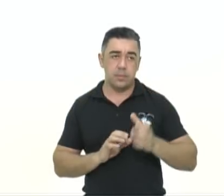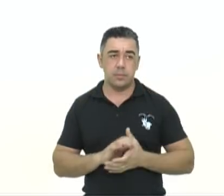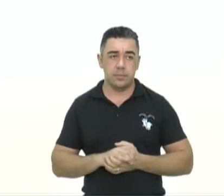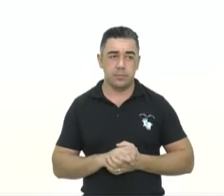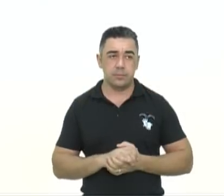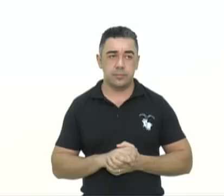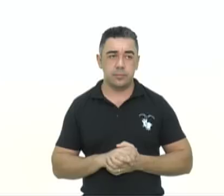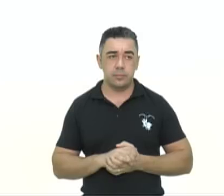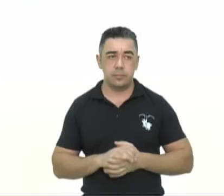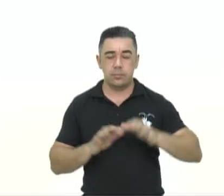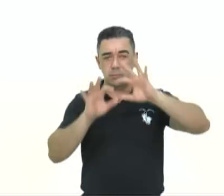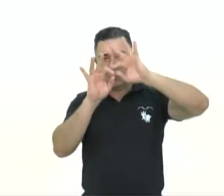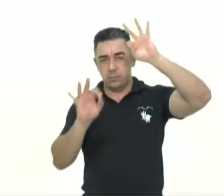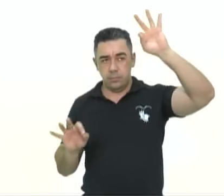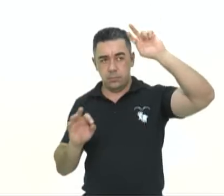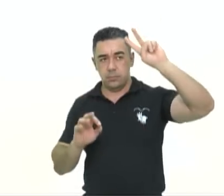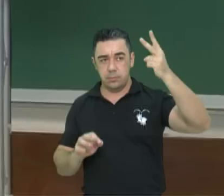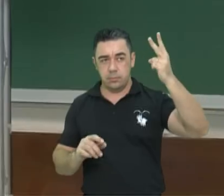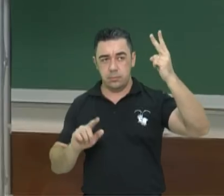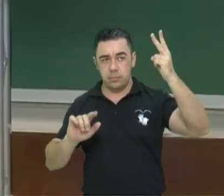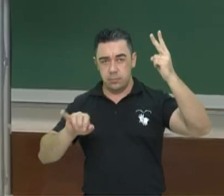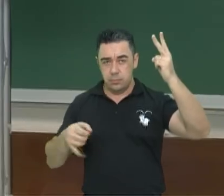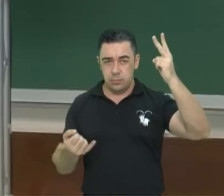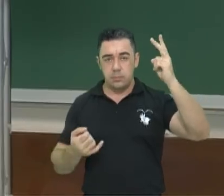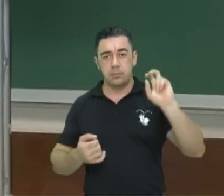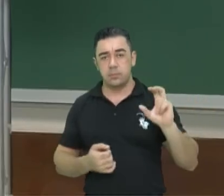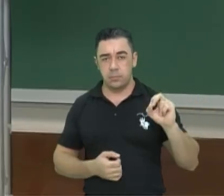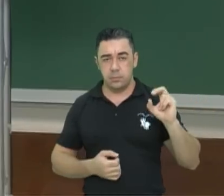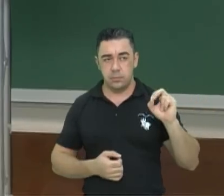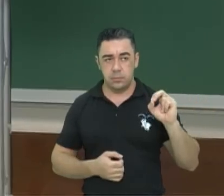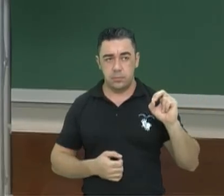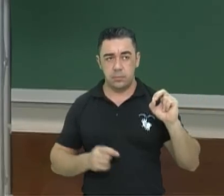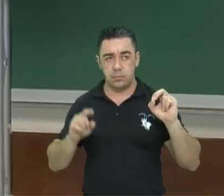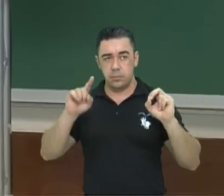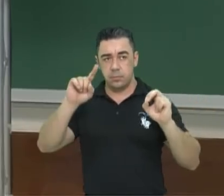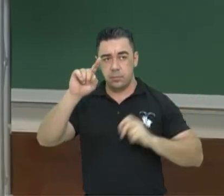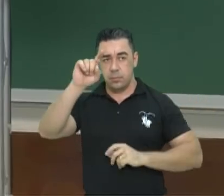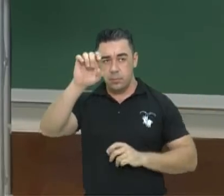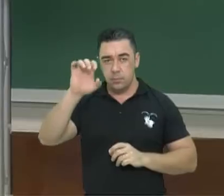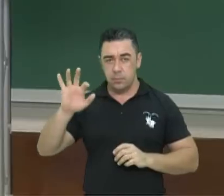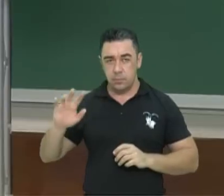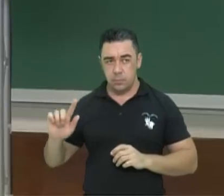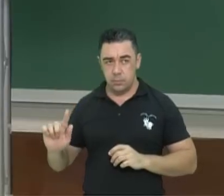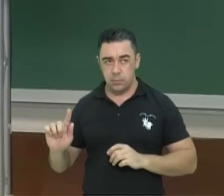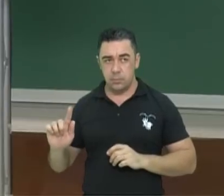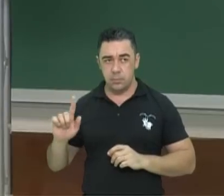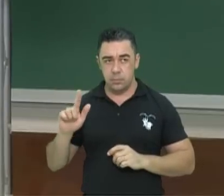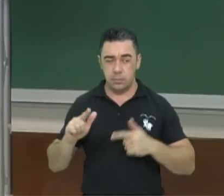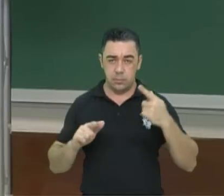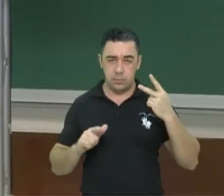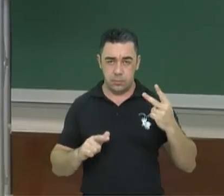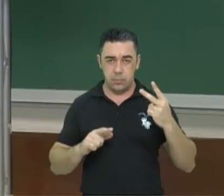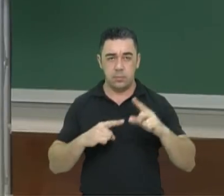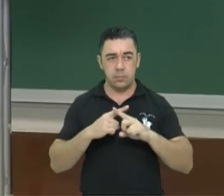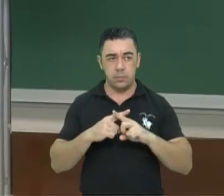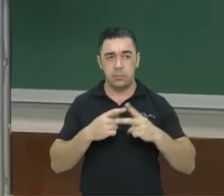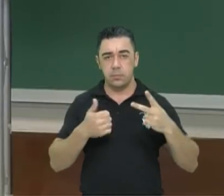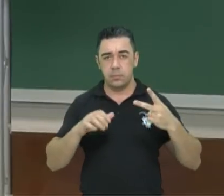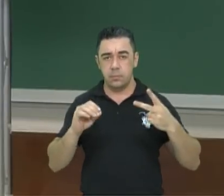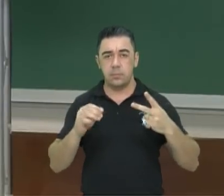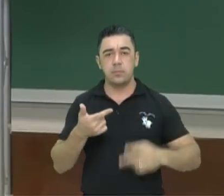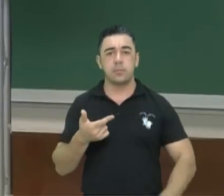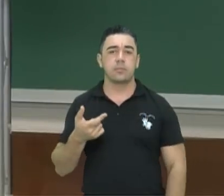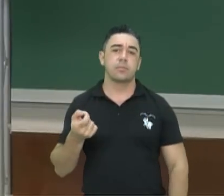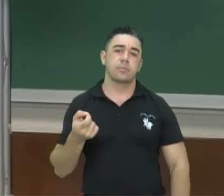Então, o meu lado HJ vale 50 e o meu lado EG, 2 vezes